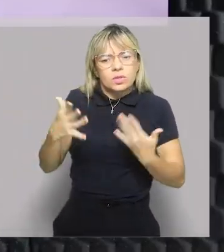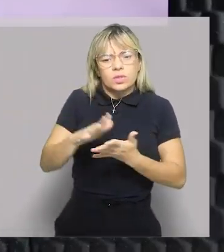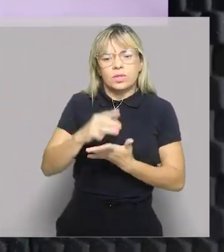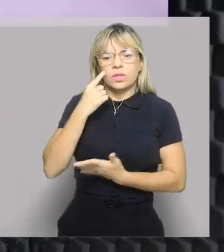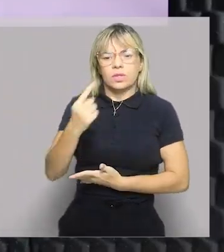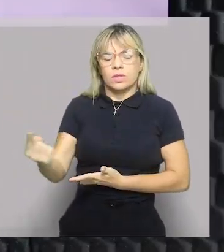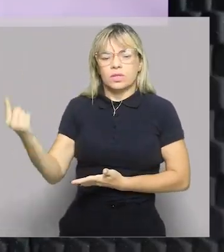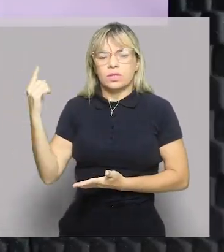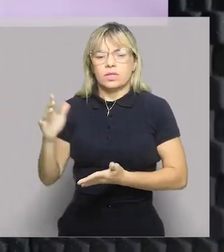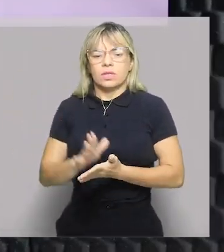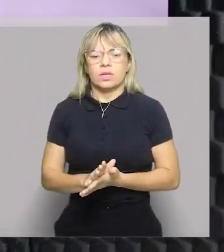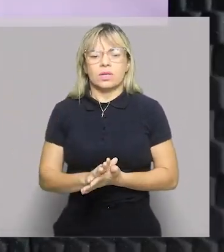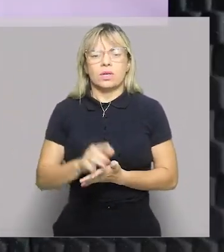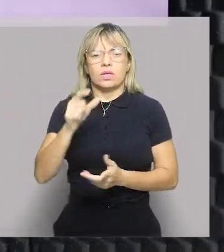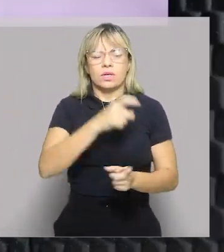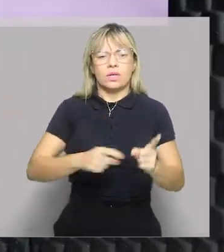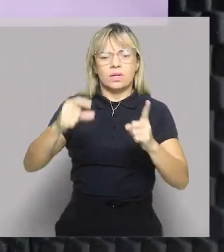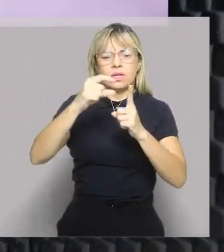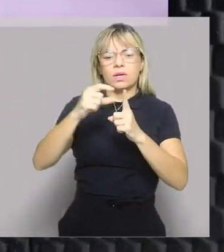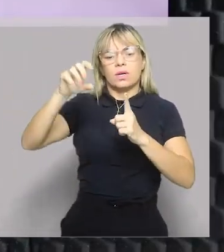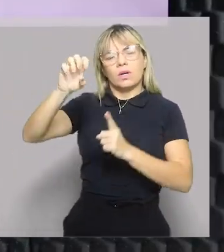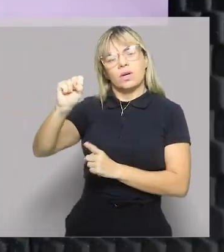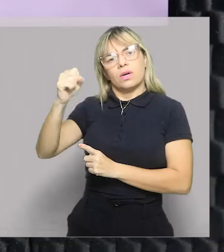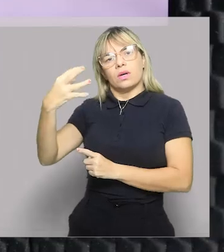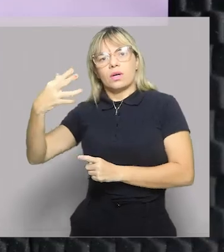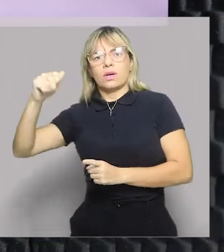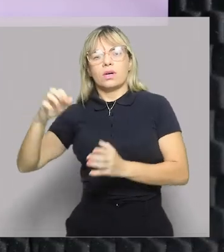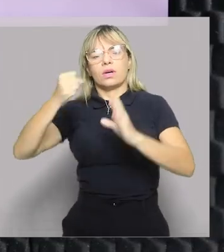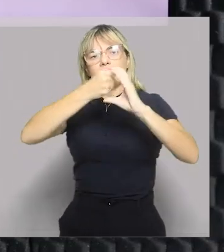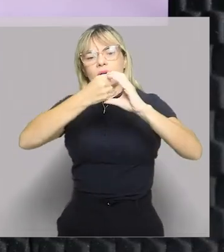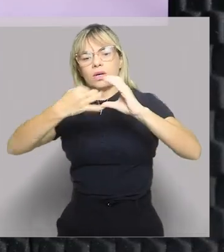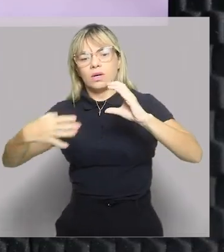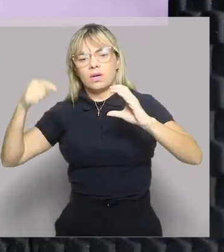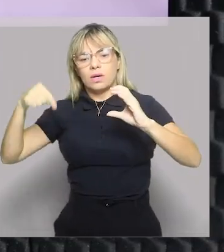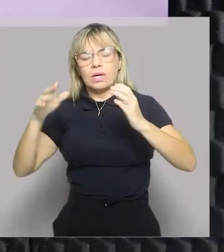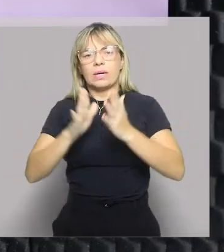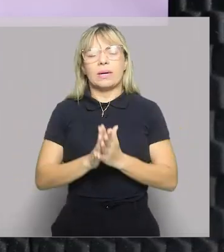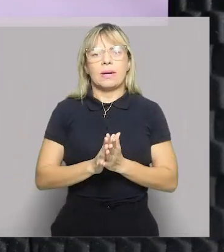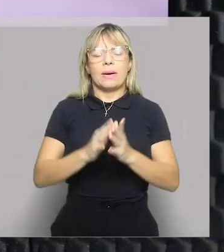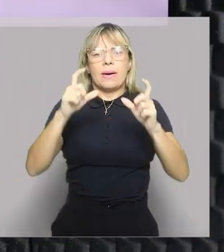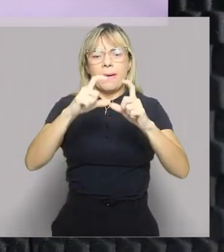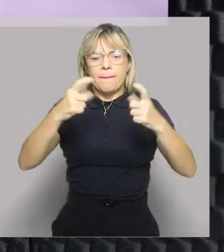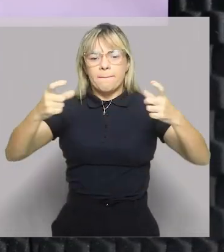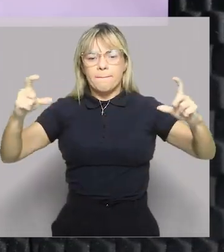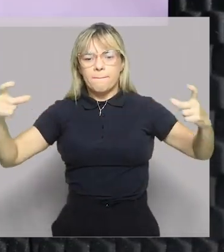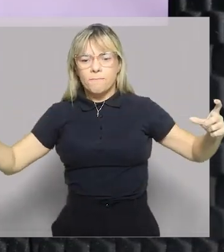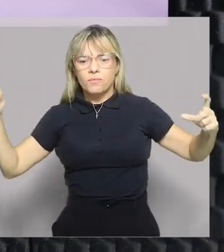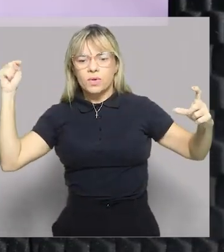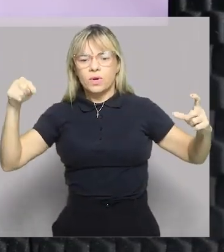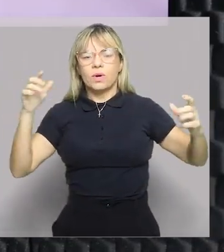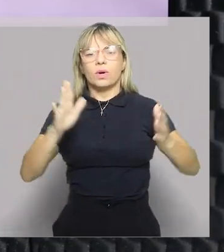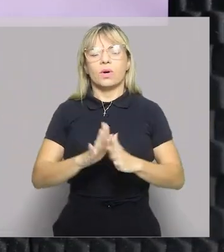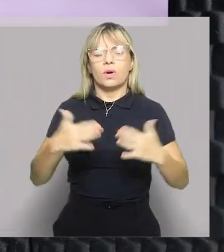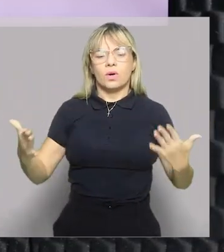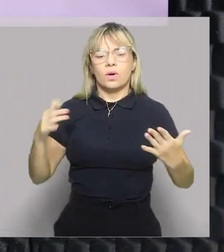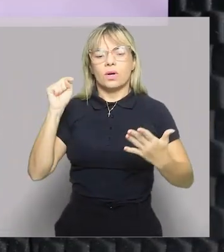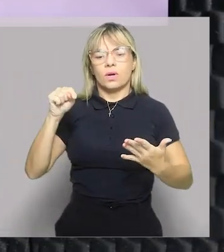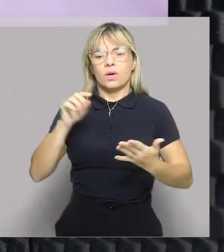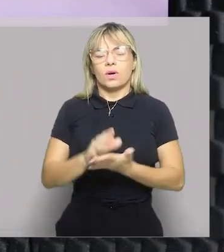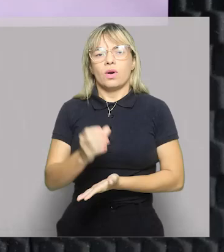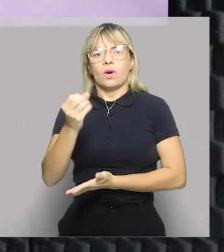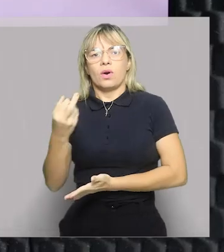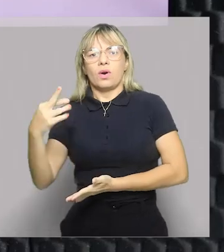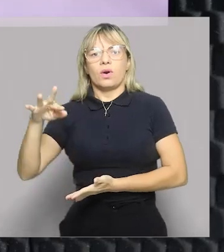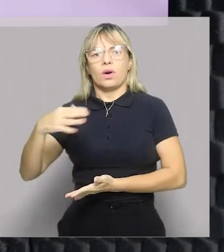Ele caracteriza a frase com esse enunciado como uma oração. Uma coisa importante também que